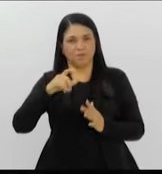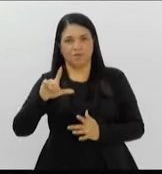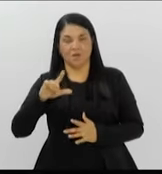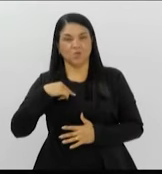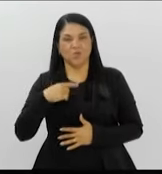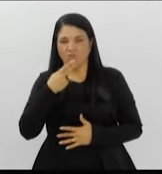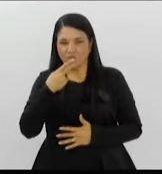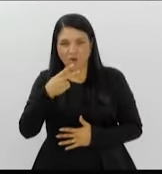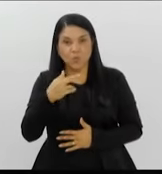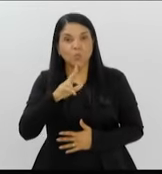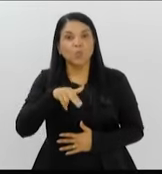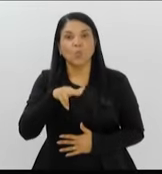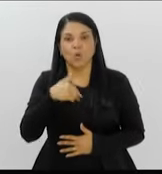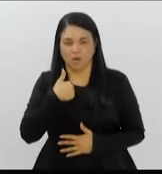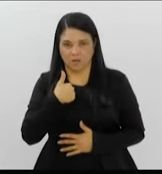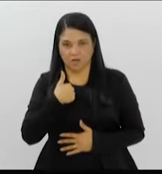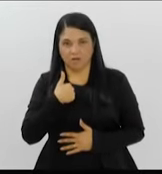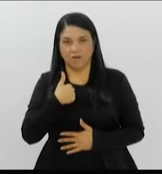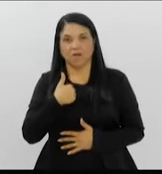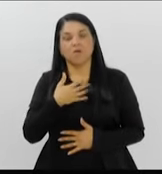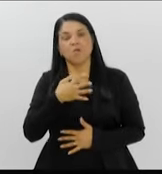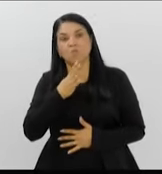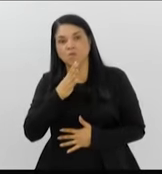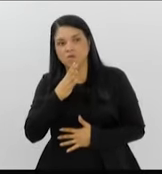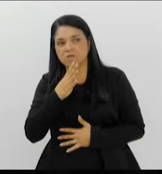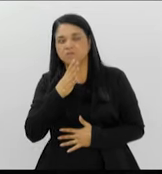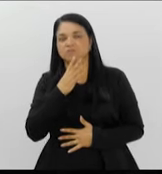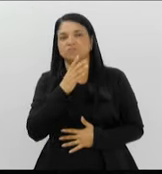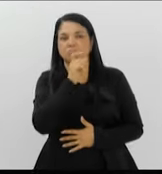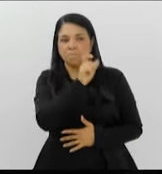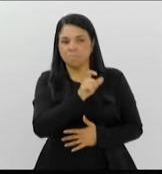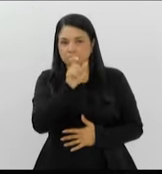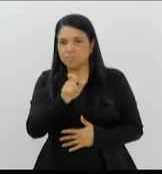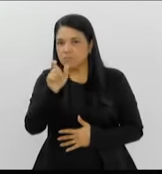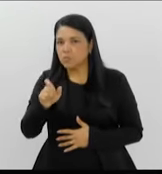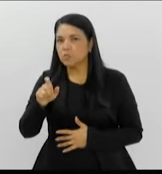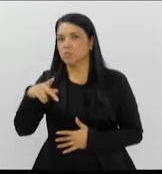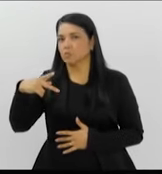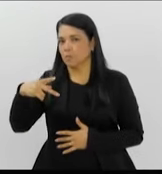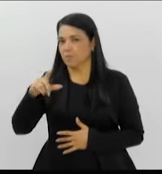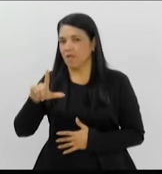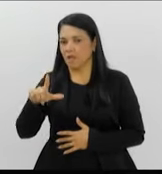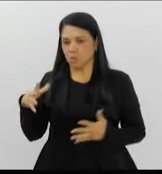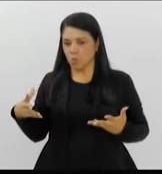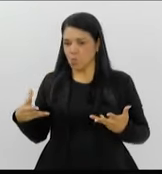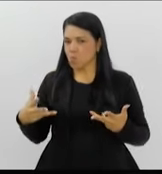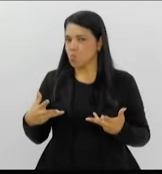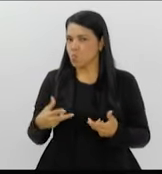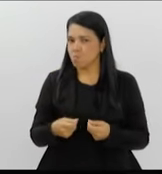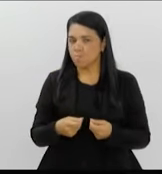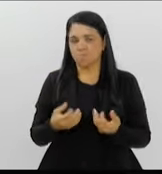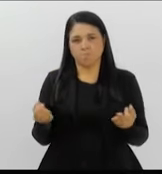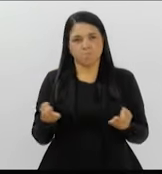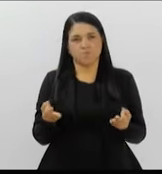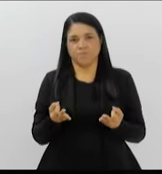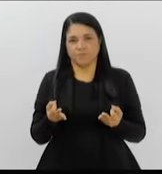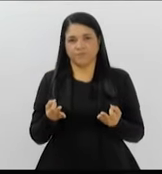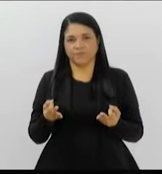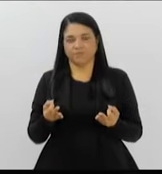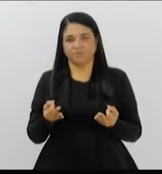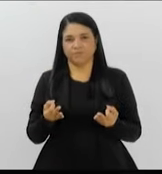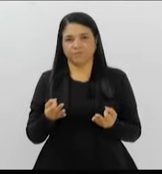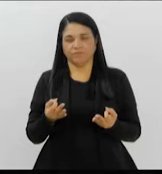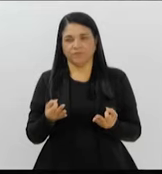isso. Conheço quadros do PL de excelente qualidade.